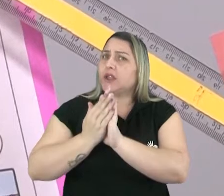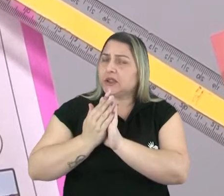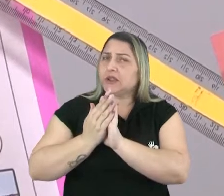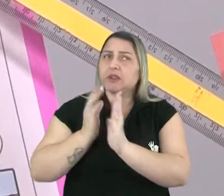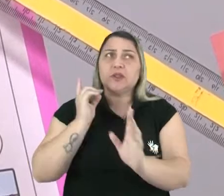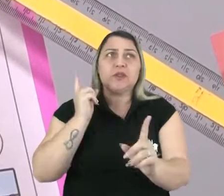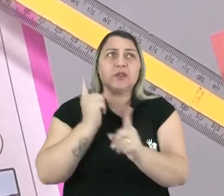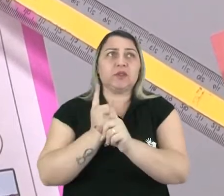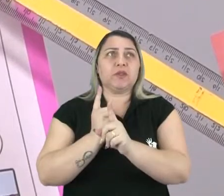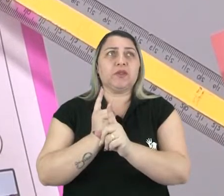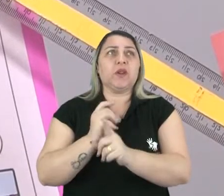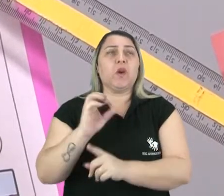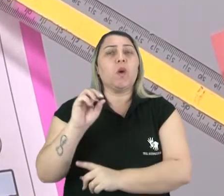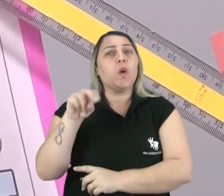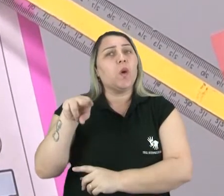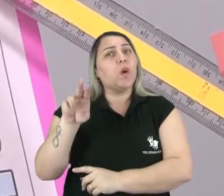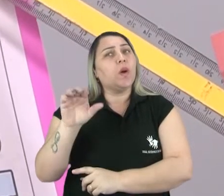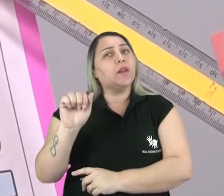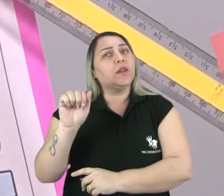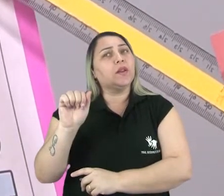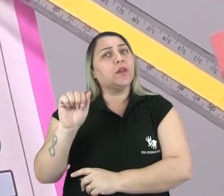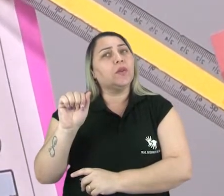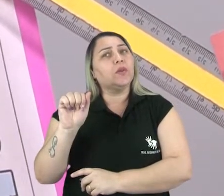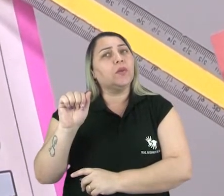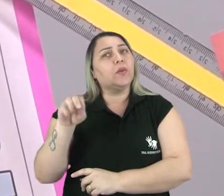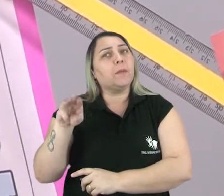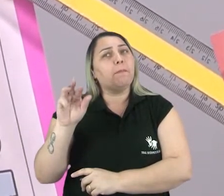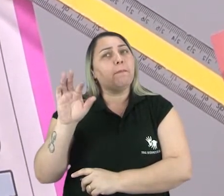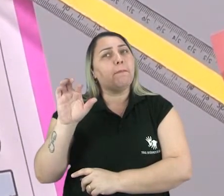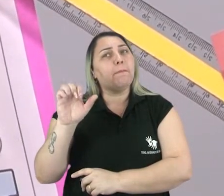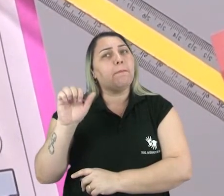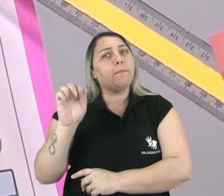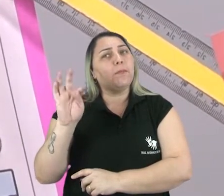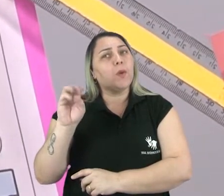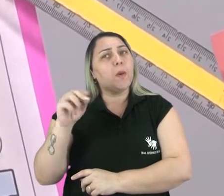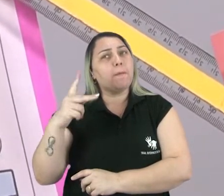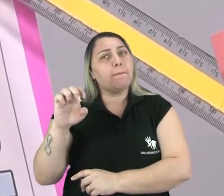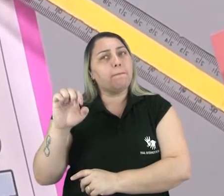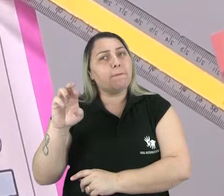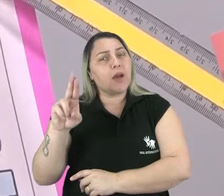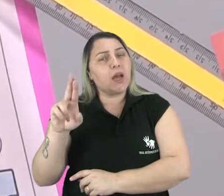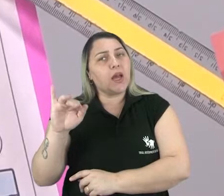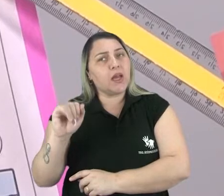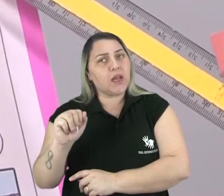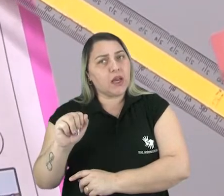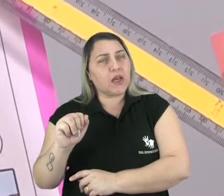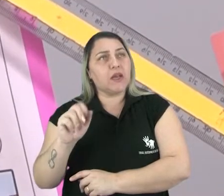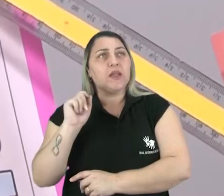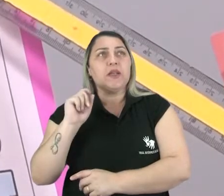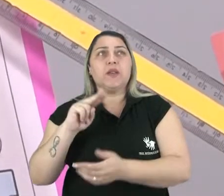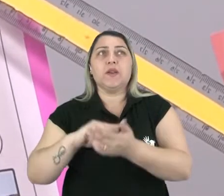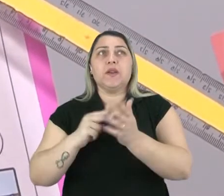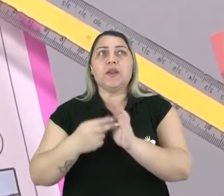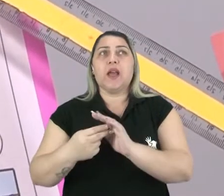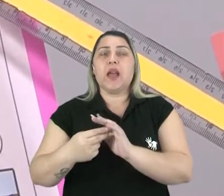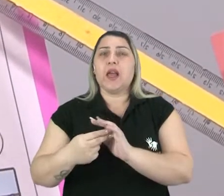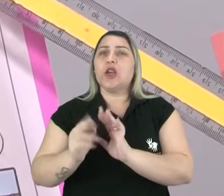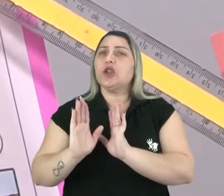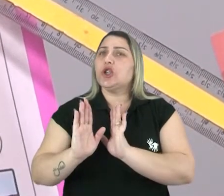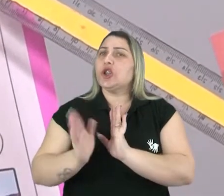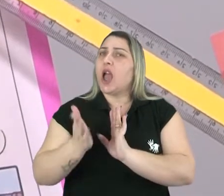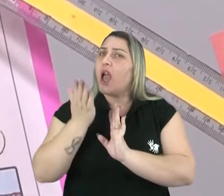uma onomatopeia, lembram? Crush significa o quê? Crush. Que alguém deu